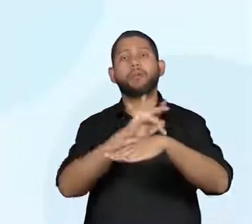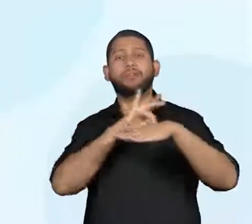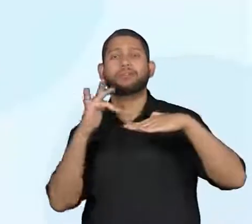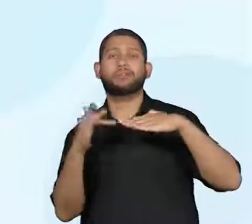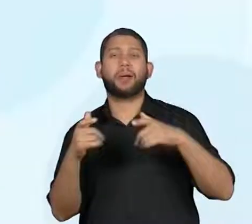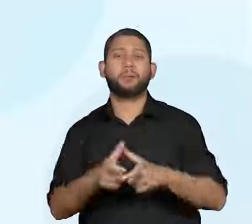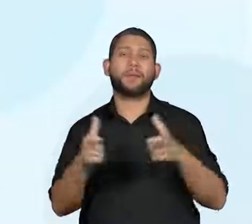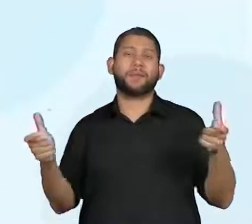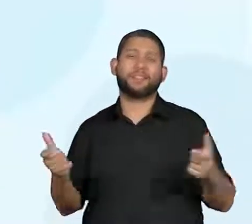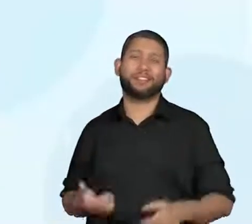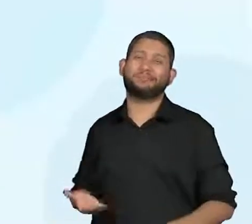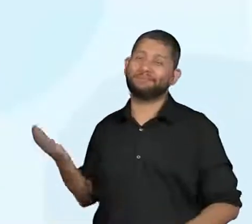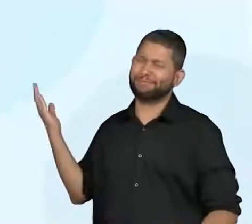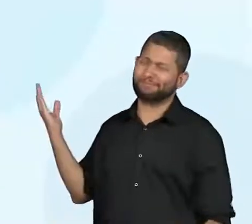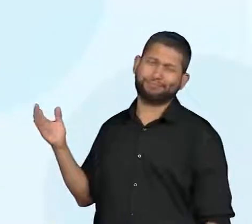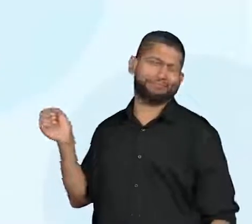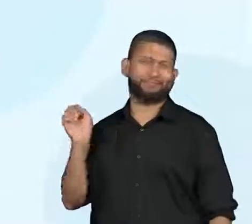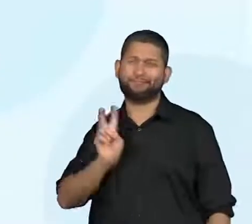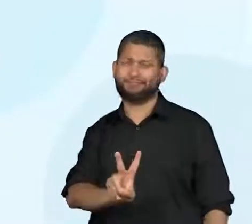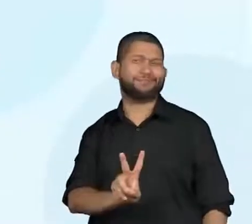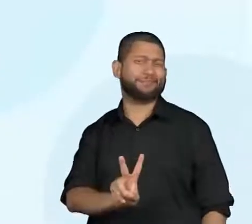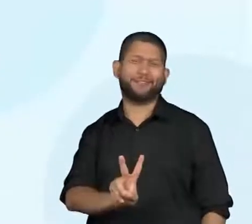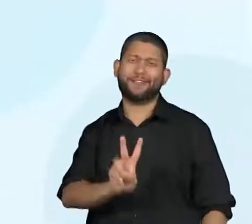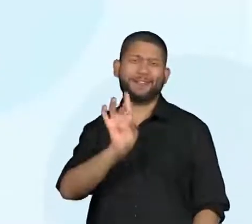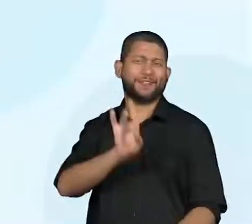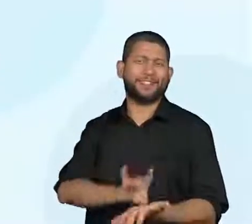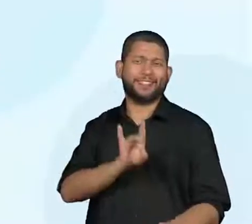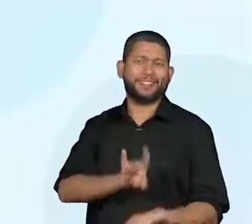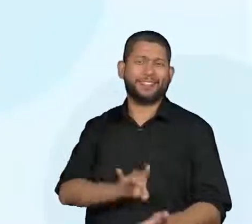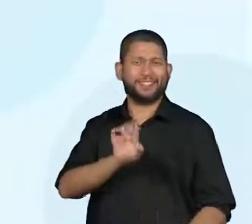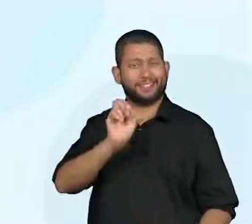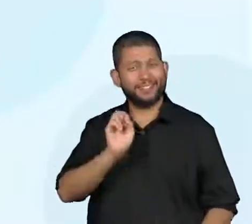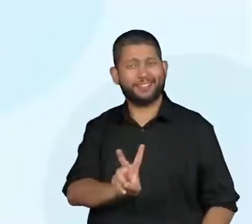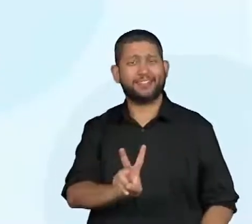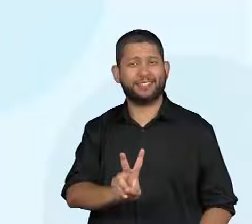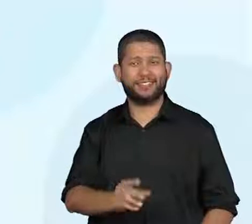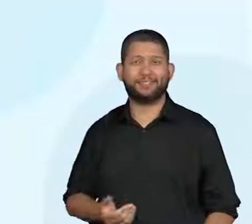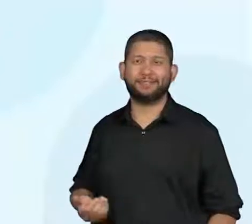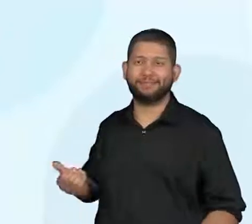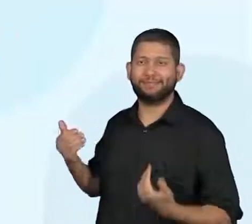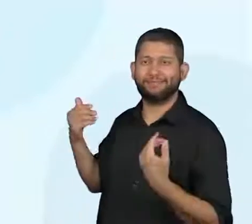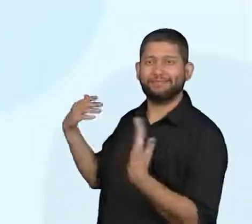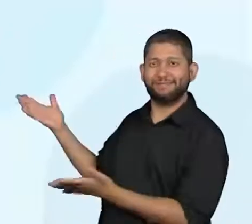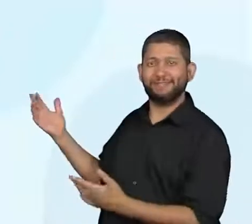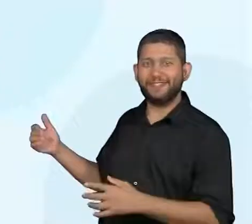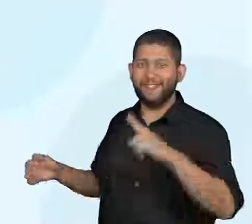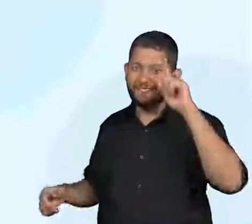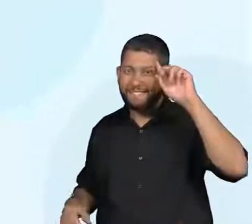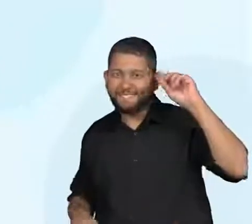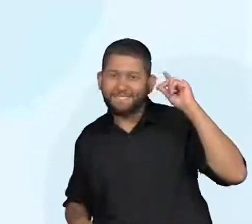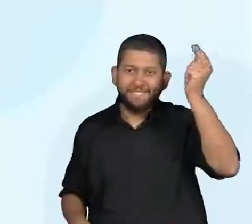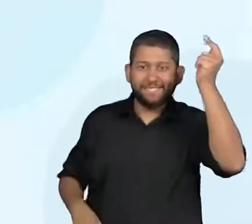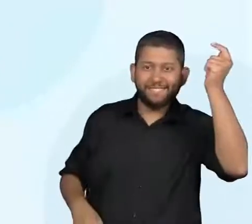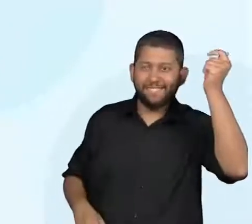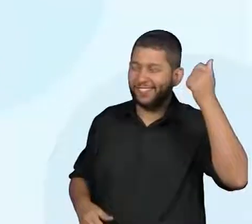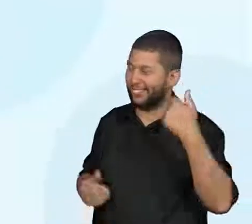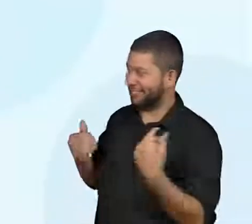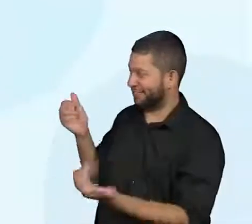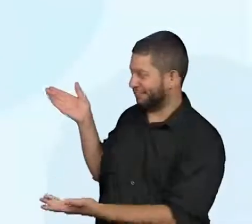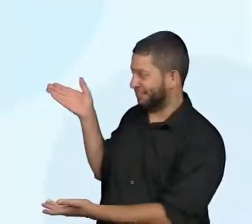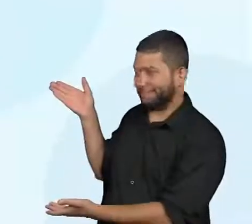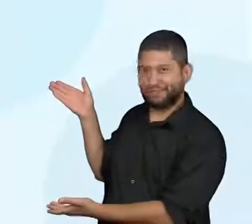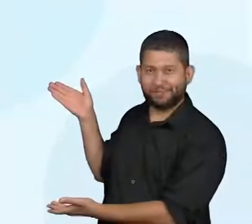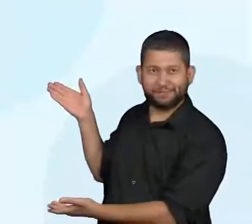sociais. Essa aqui, ó, super verdadeiro, e o emoji da super ideia para